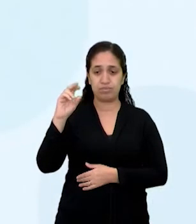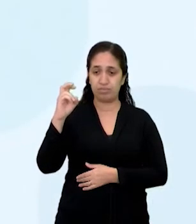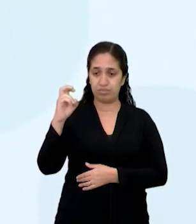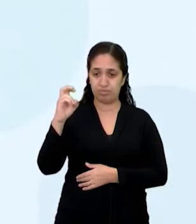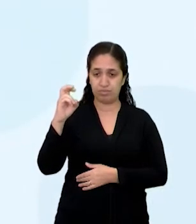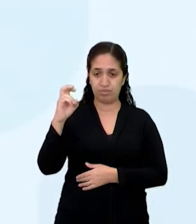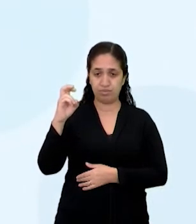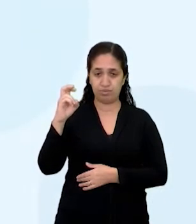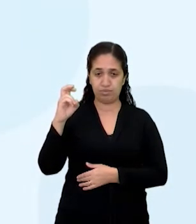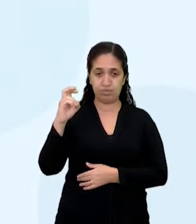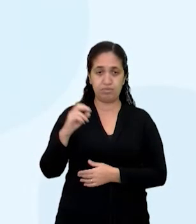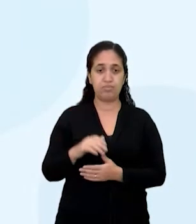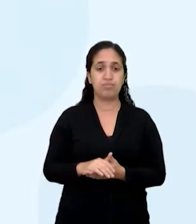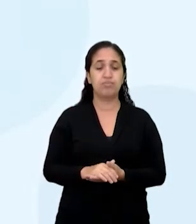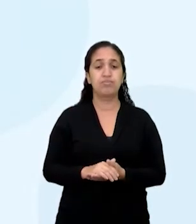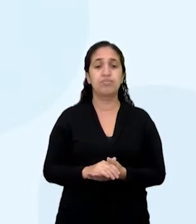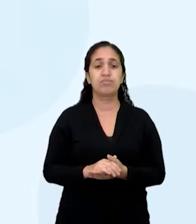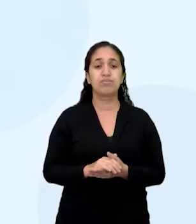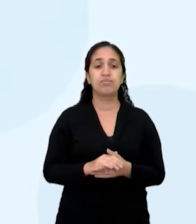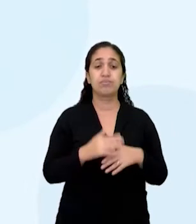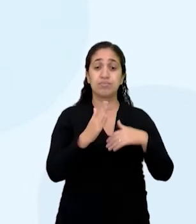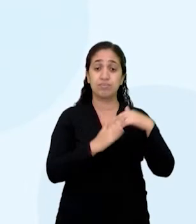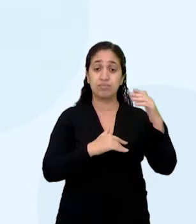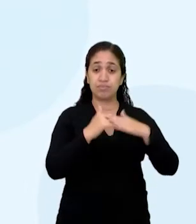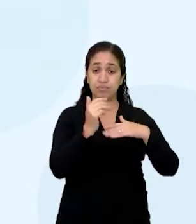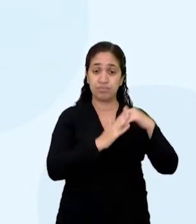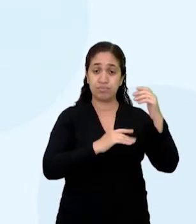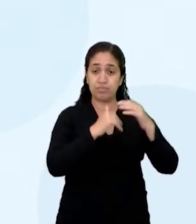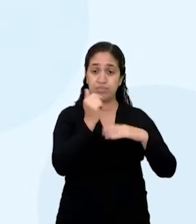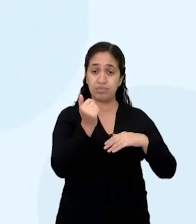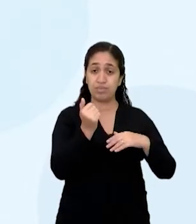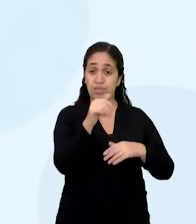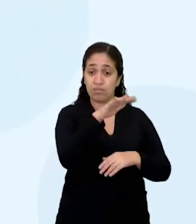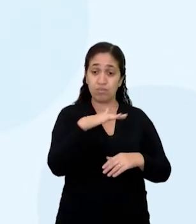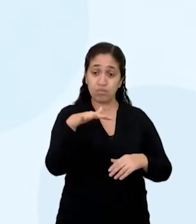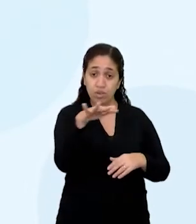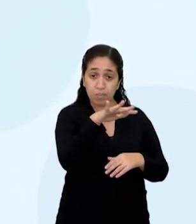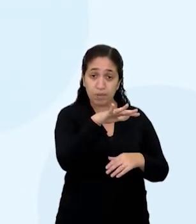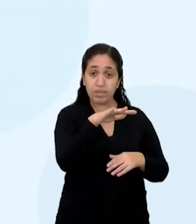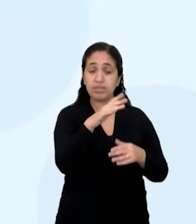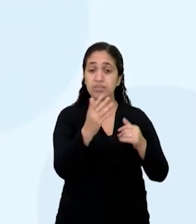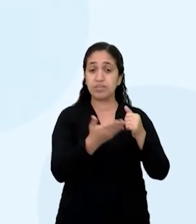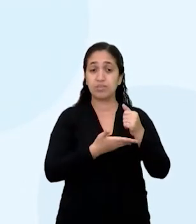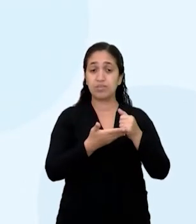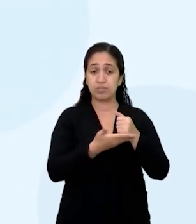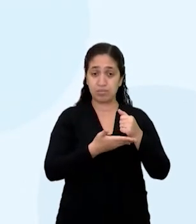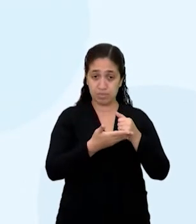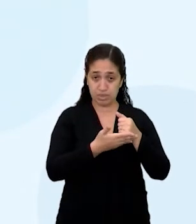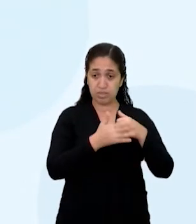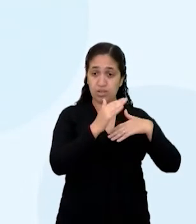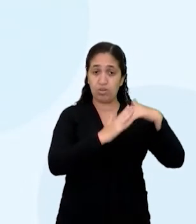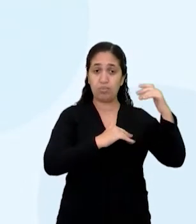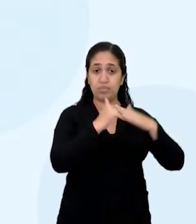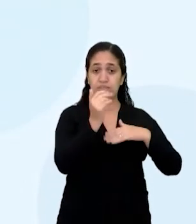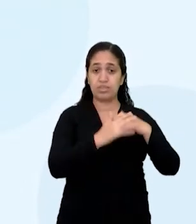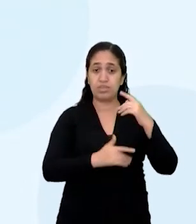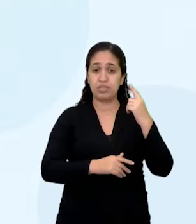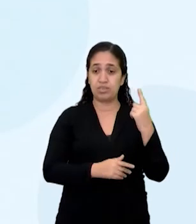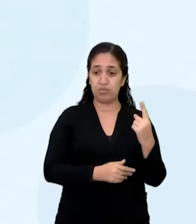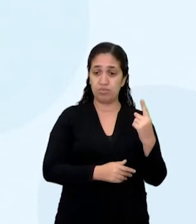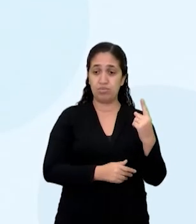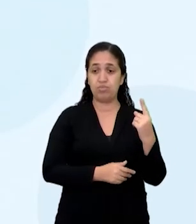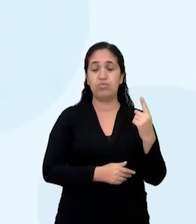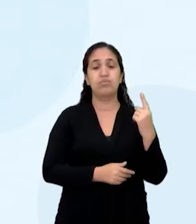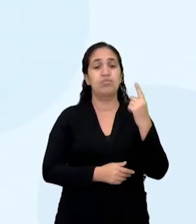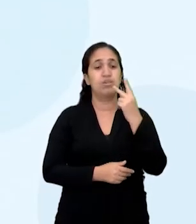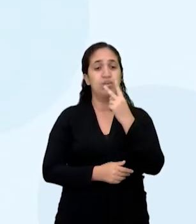EMIFCG05. Aí nós temos também as competências da formação geral básica, que é a competência 1 e 2, com